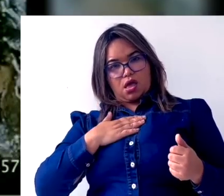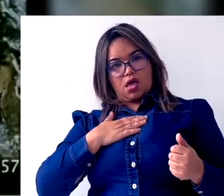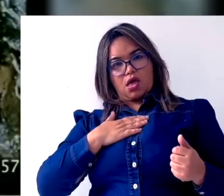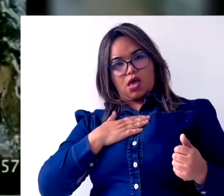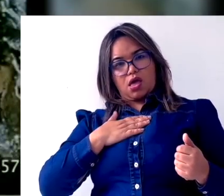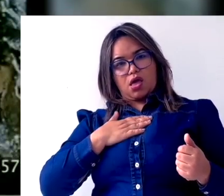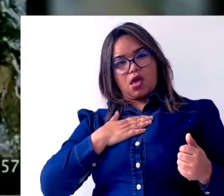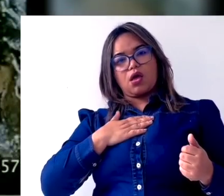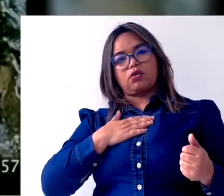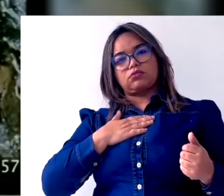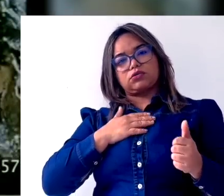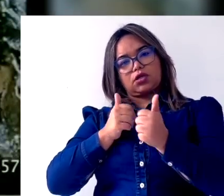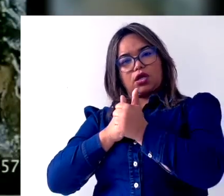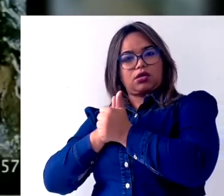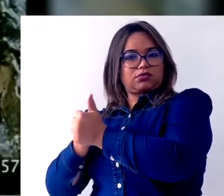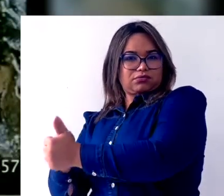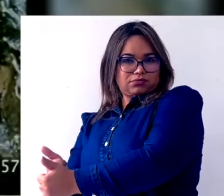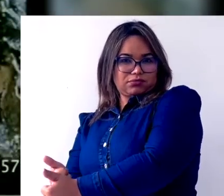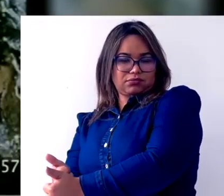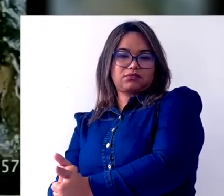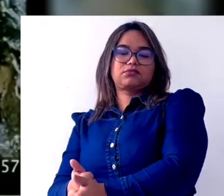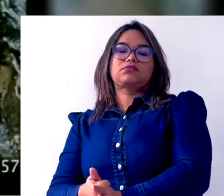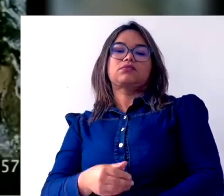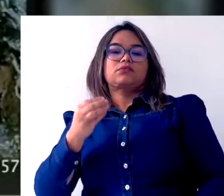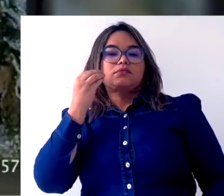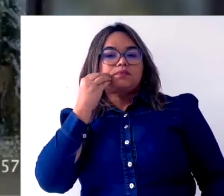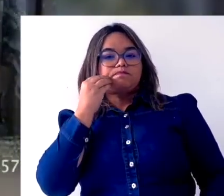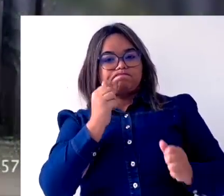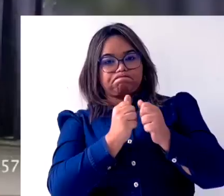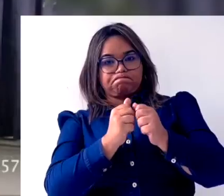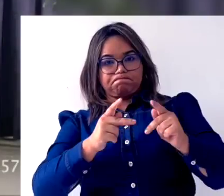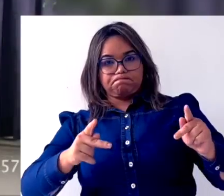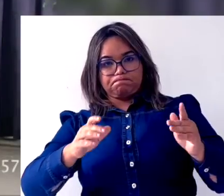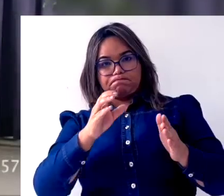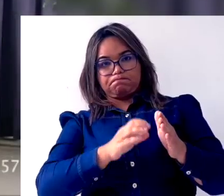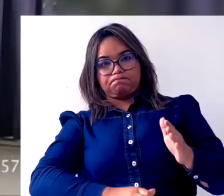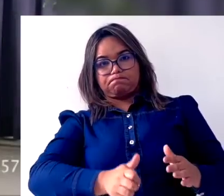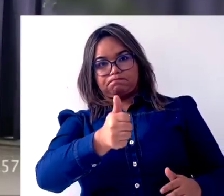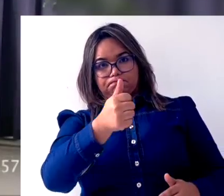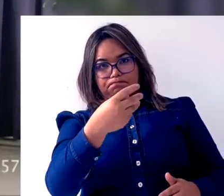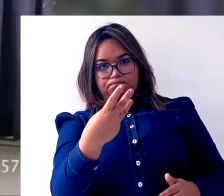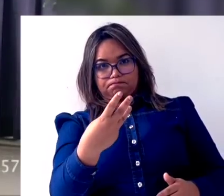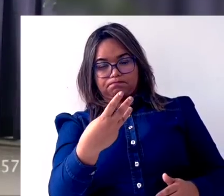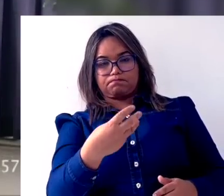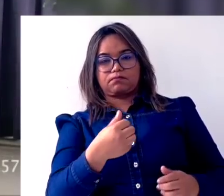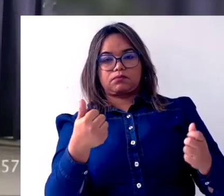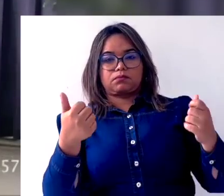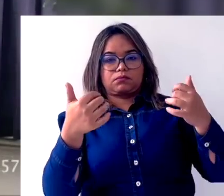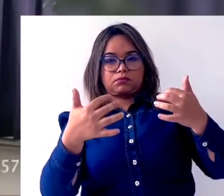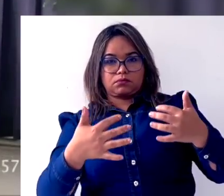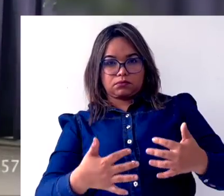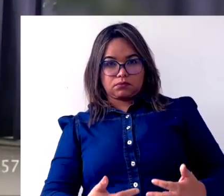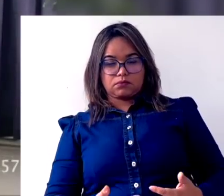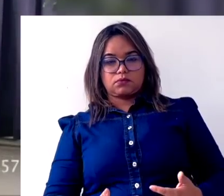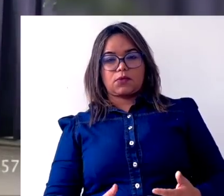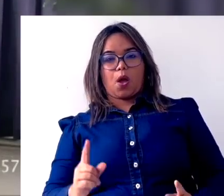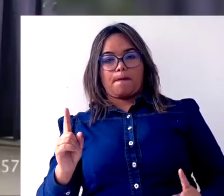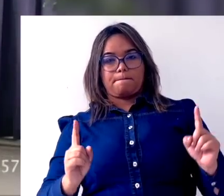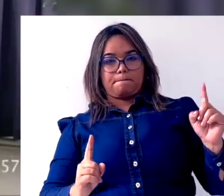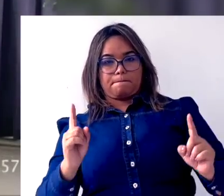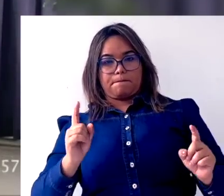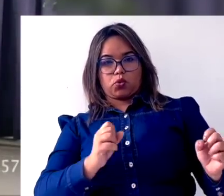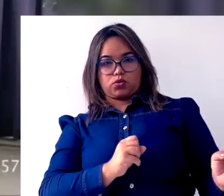vinde e me segui. Agora nós vimos a base de Apocalipse capítulo 13. Apocalipse capítulo